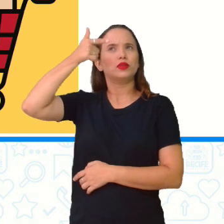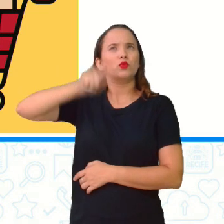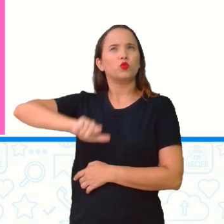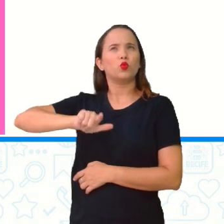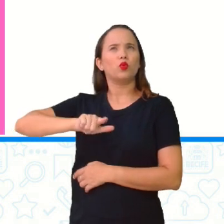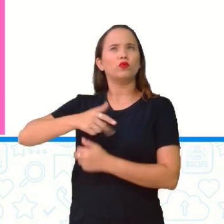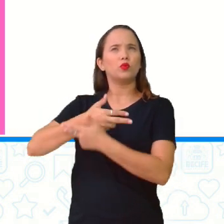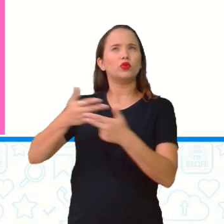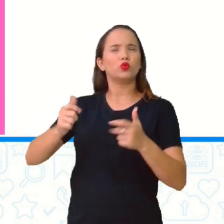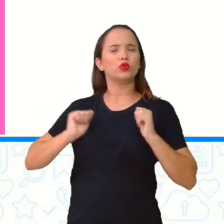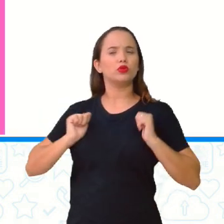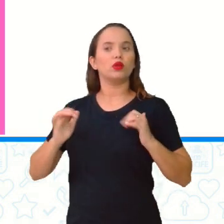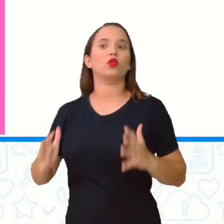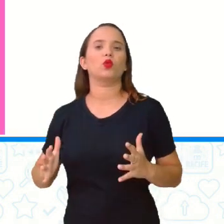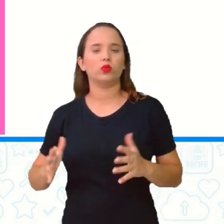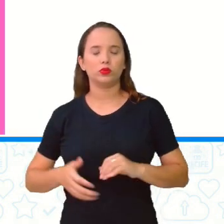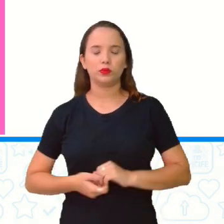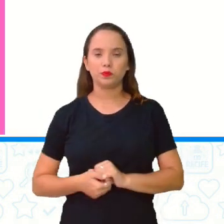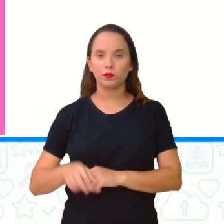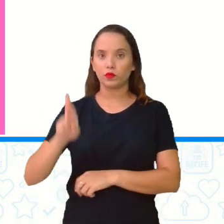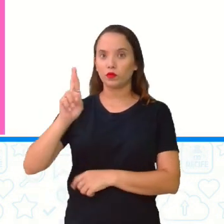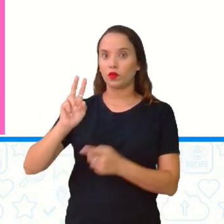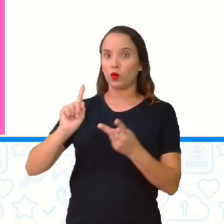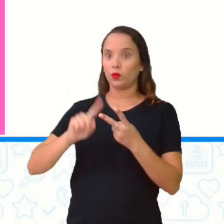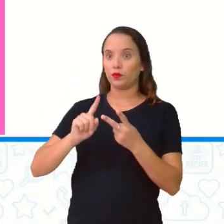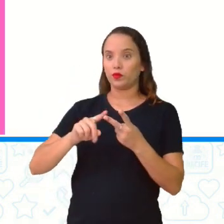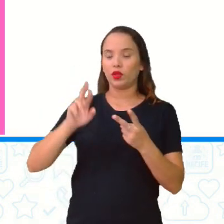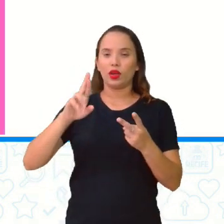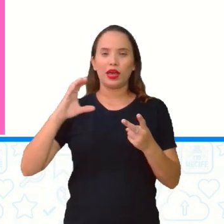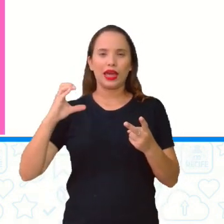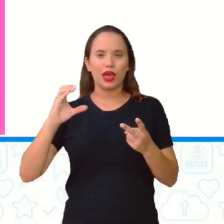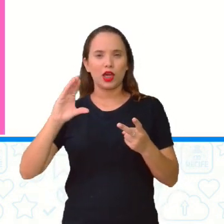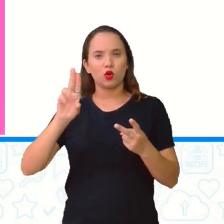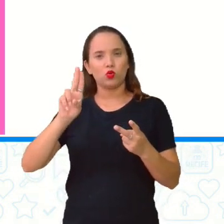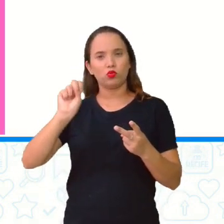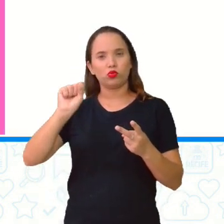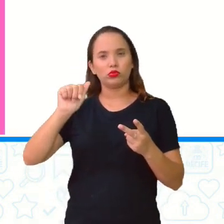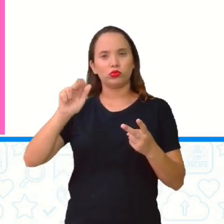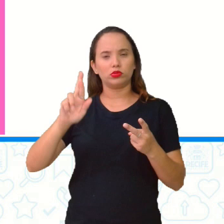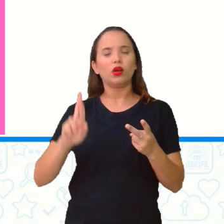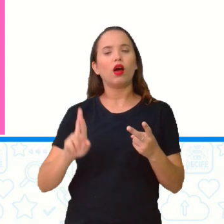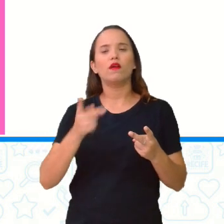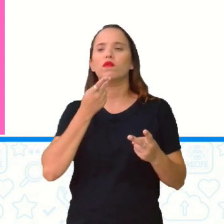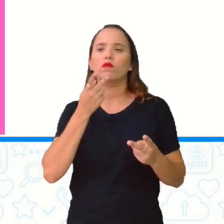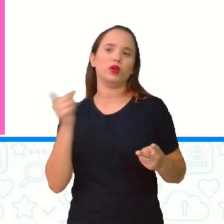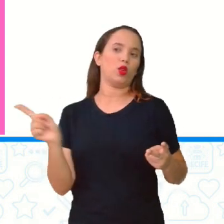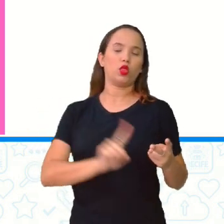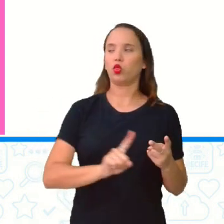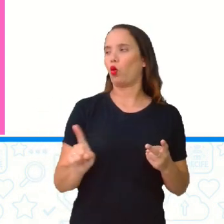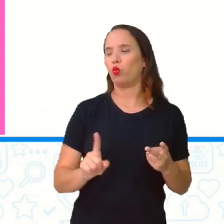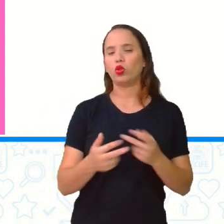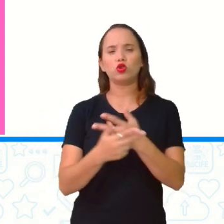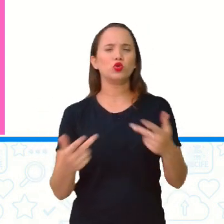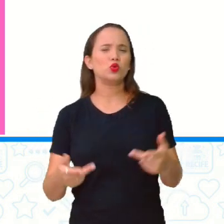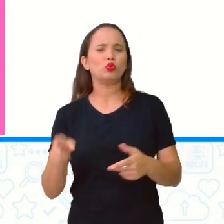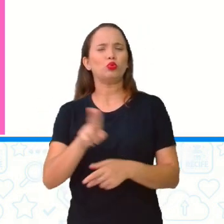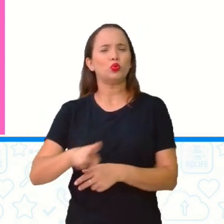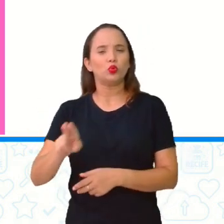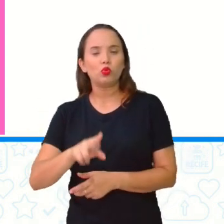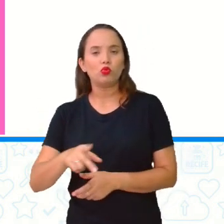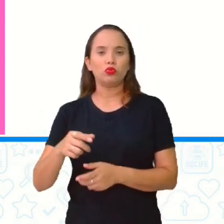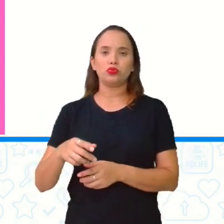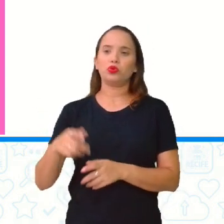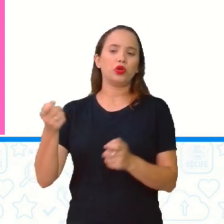de consumo. O segundo R é recusar. Evitar o consumo exagerado e desnecessário. Eu